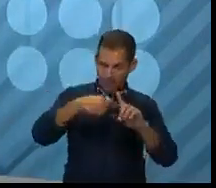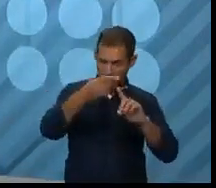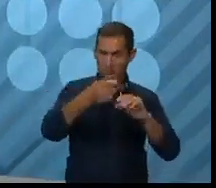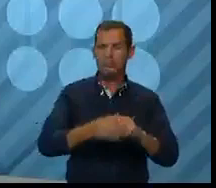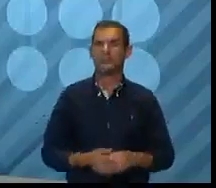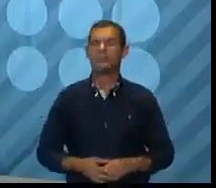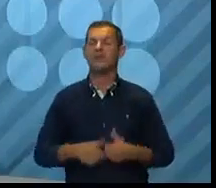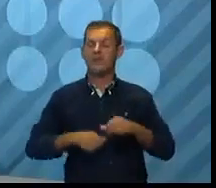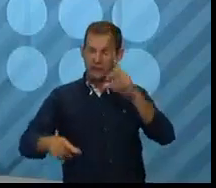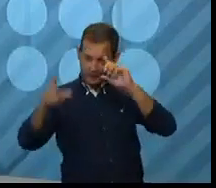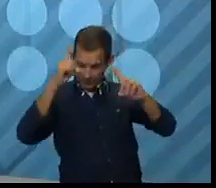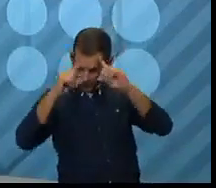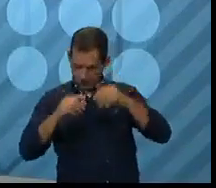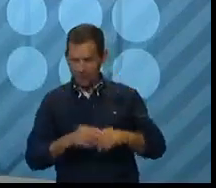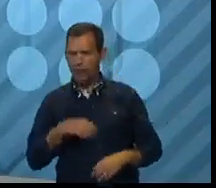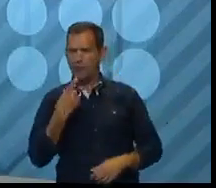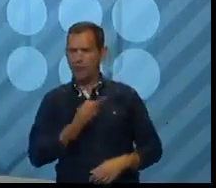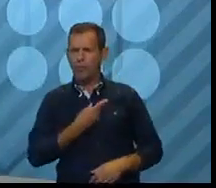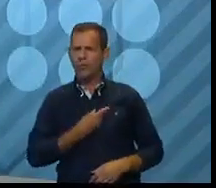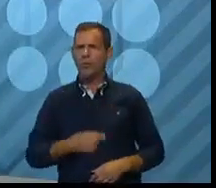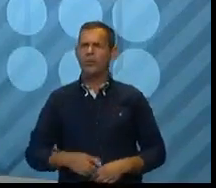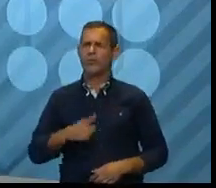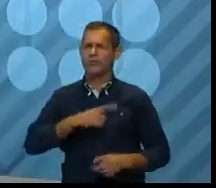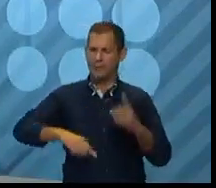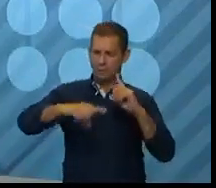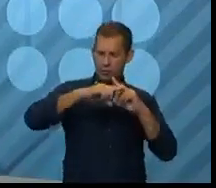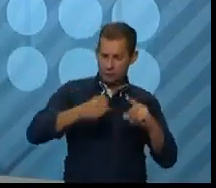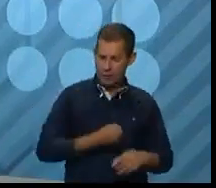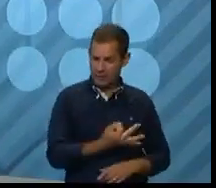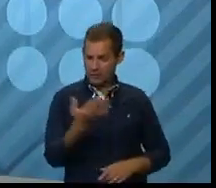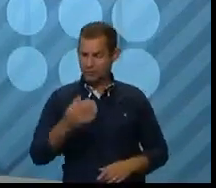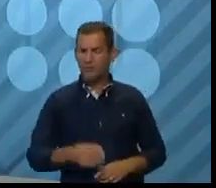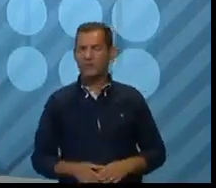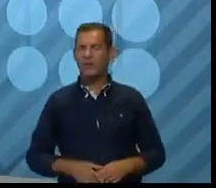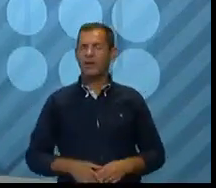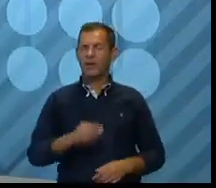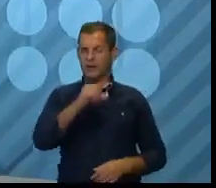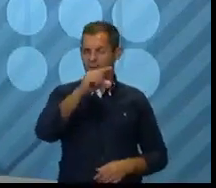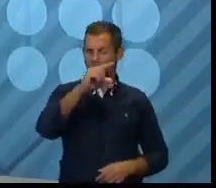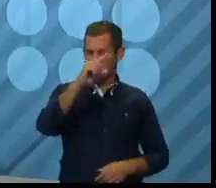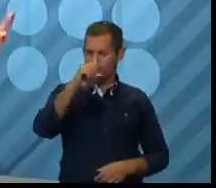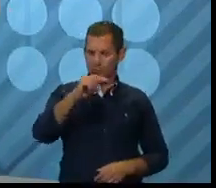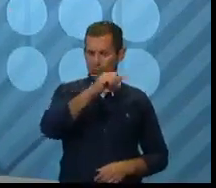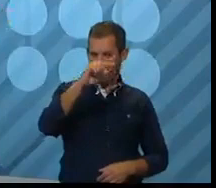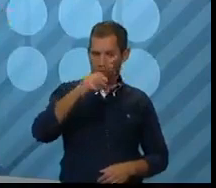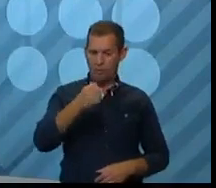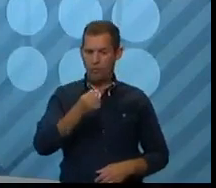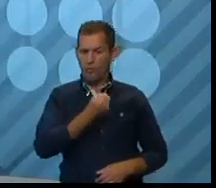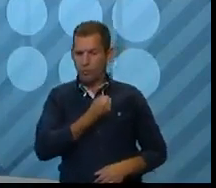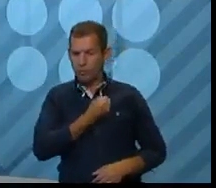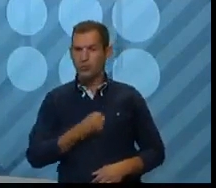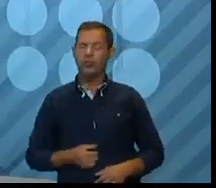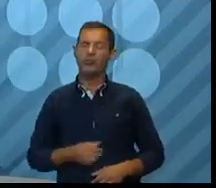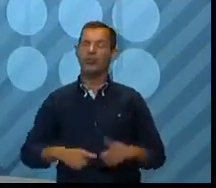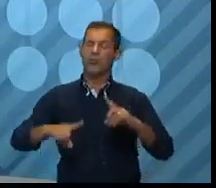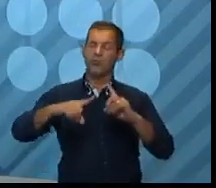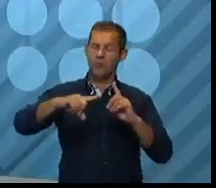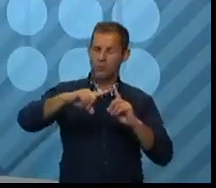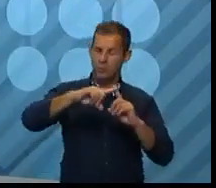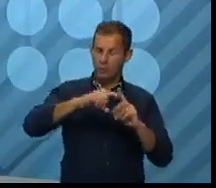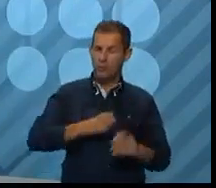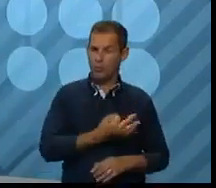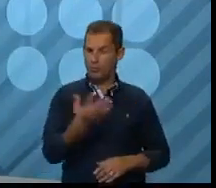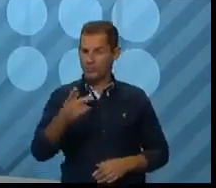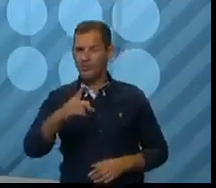Posteriormente, essa ideia dele, quando a gente aumenta a quantidade de retângulos para um número muito grande, ou seja, quando a quantidade de retângulos